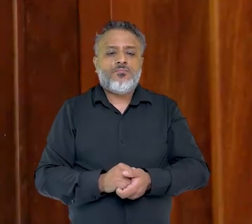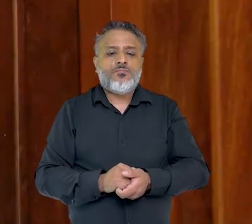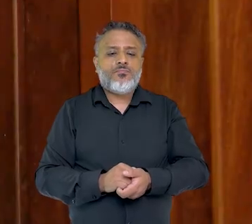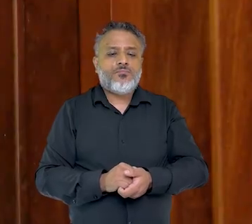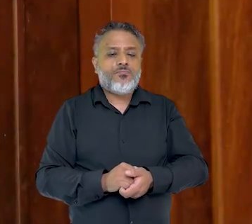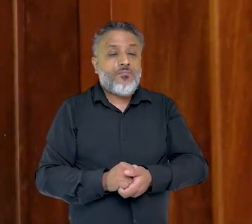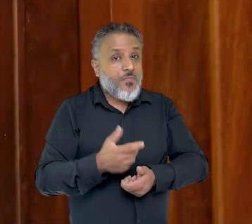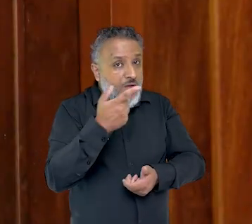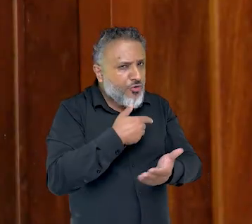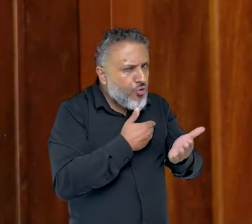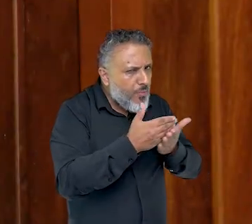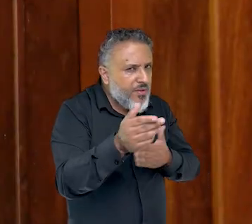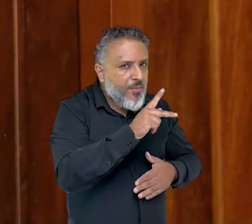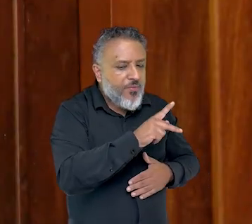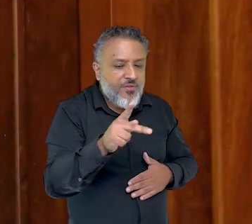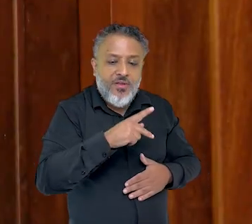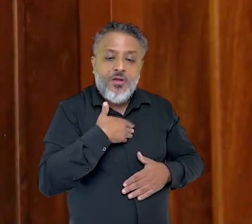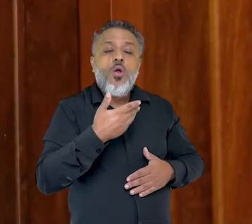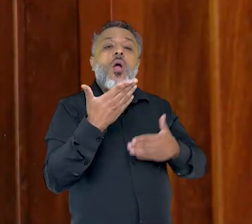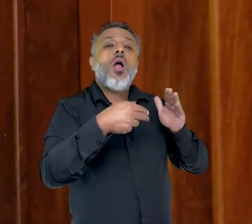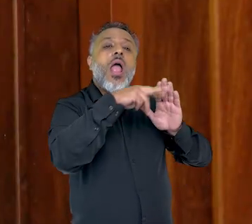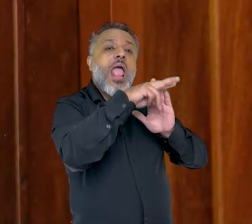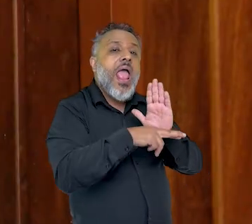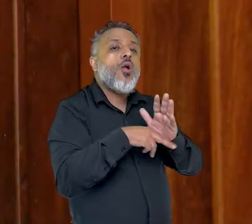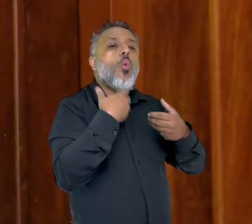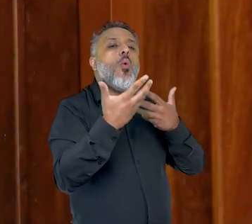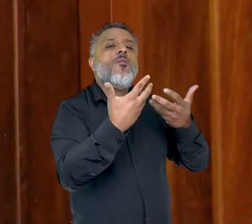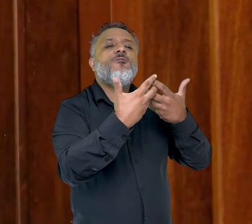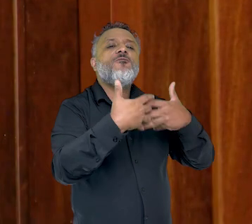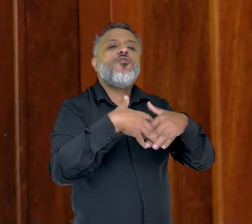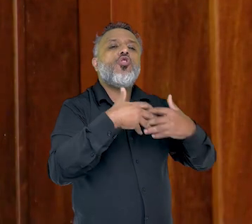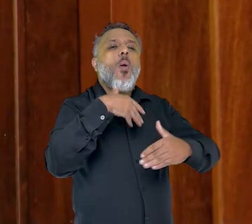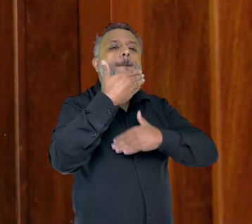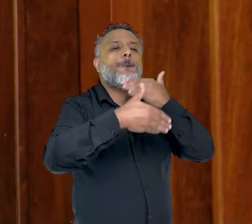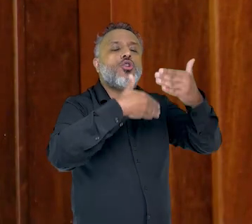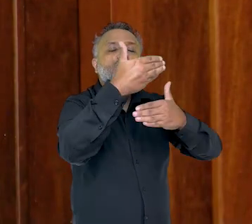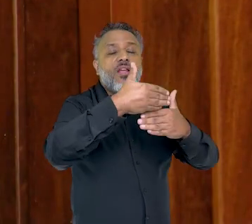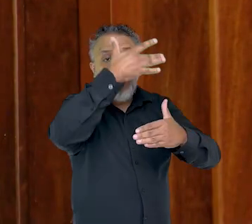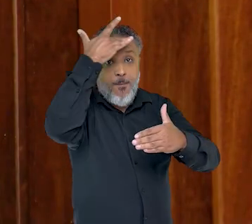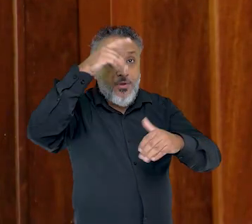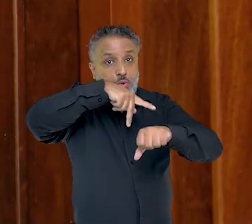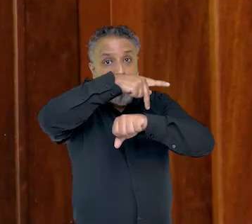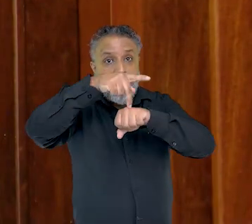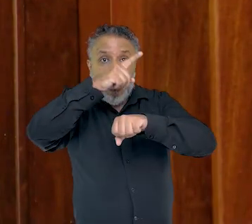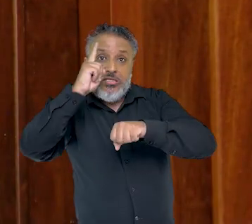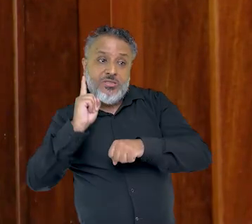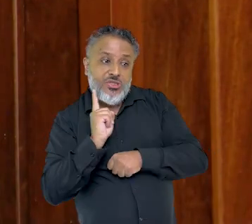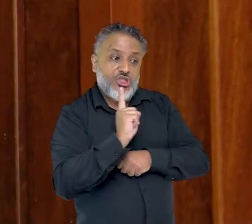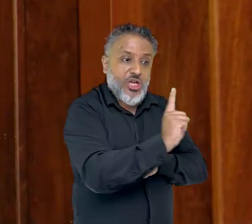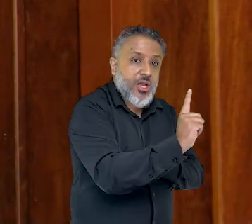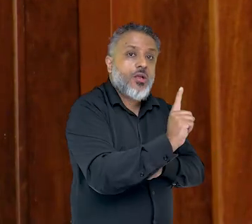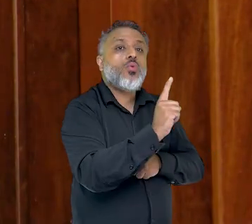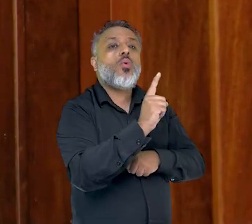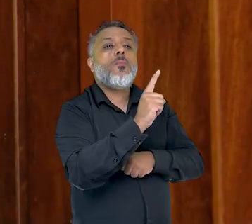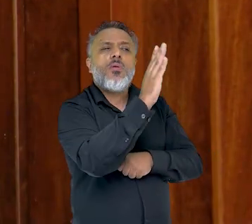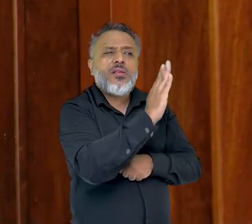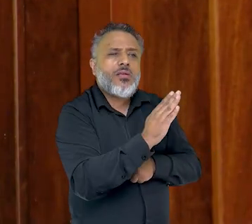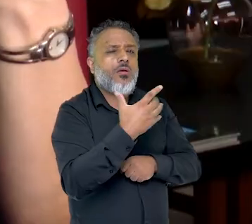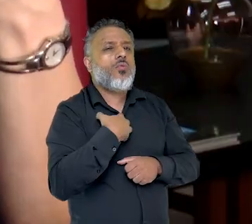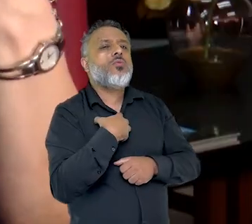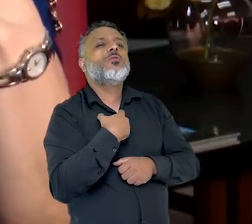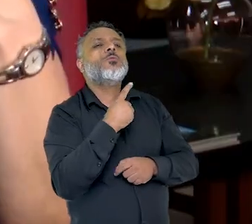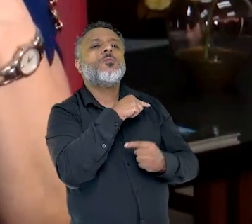Para a gente começar, professora, via de regra, como é que funciona o processo para um estrangeiro que vem para o Brasil com a intenção de morar